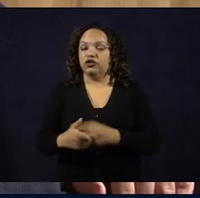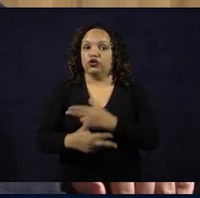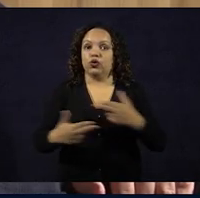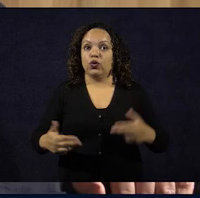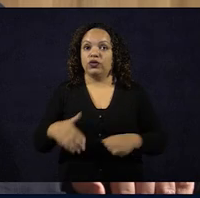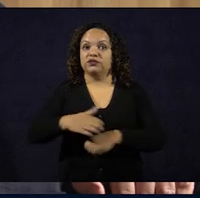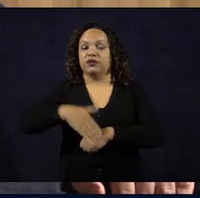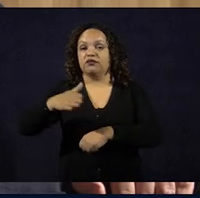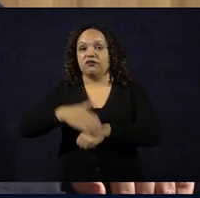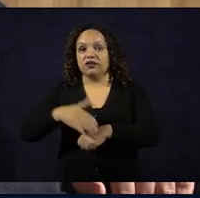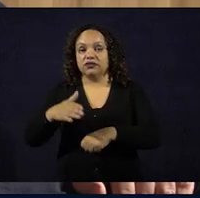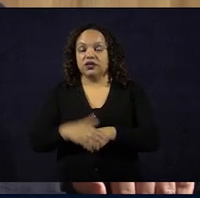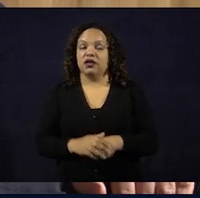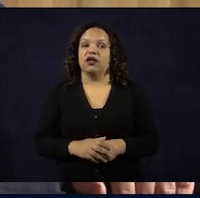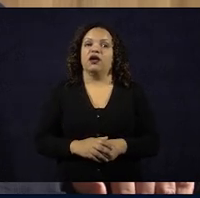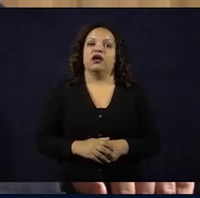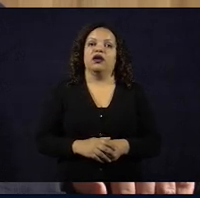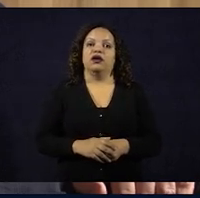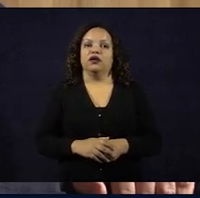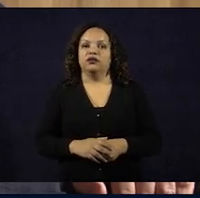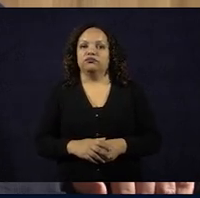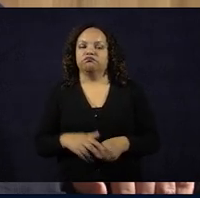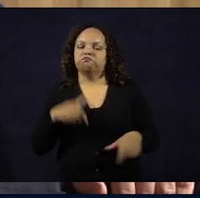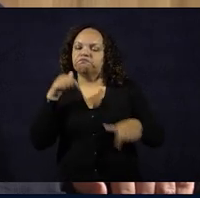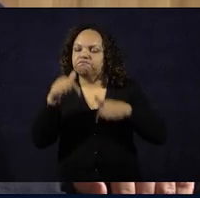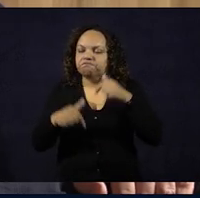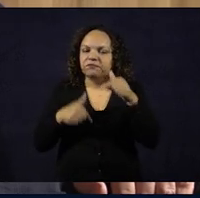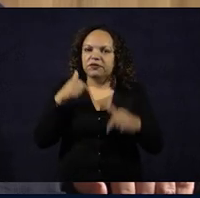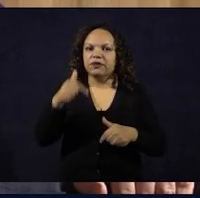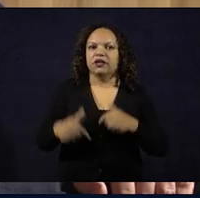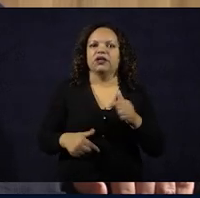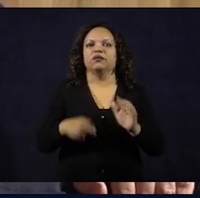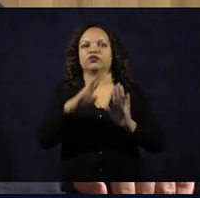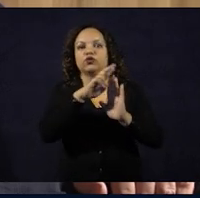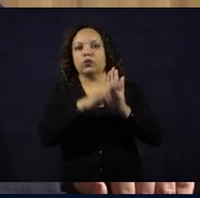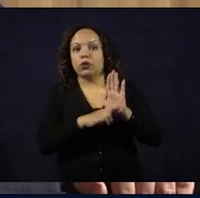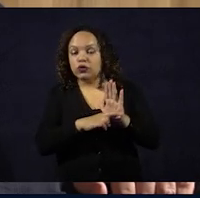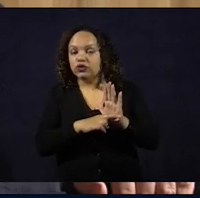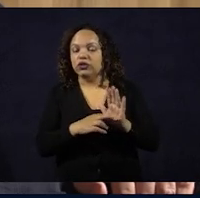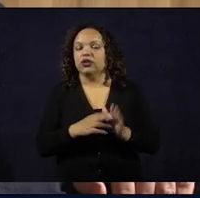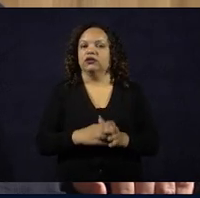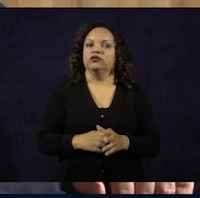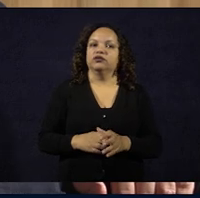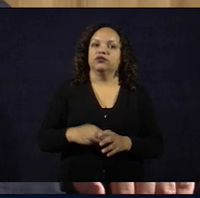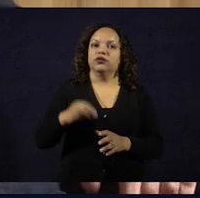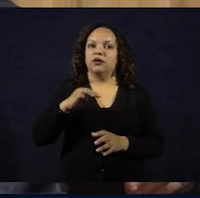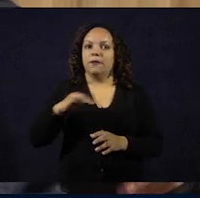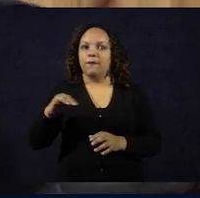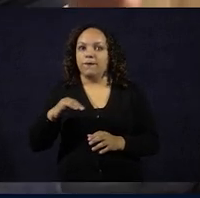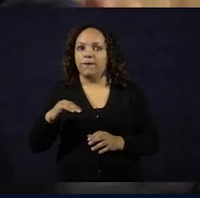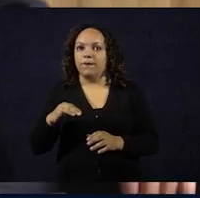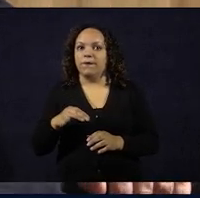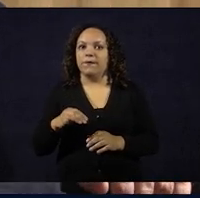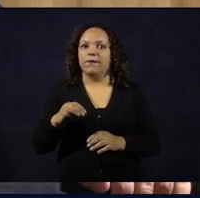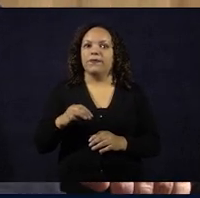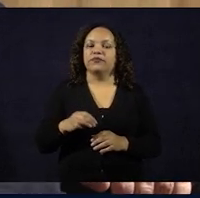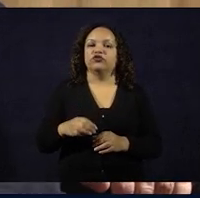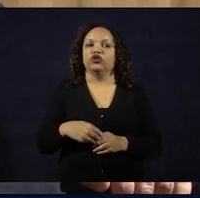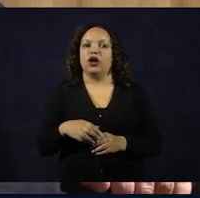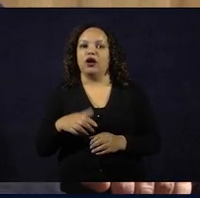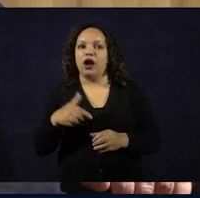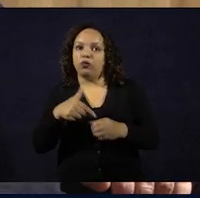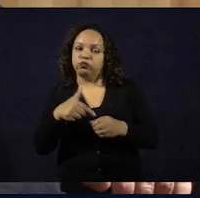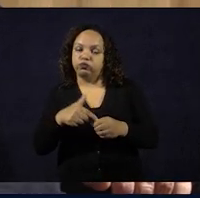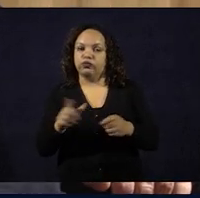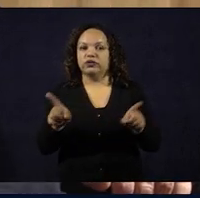logística nesse momento trabalhando com com projetos de metano trabalhando na captação de metrônomo efluente